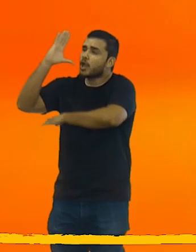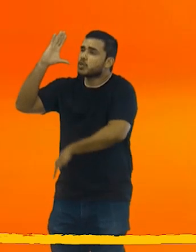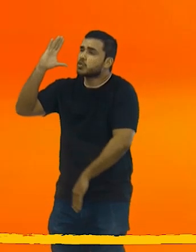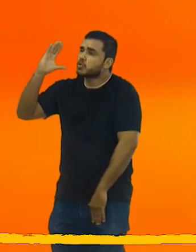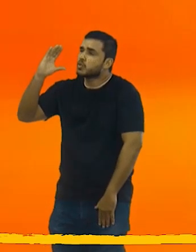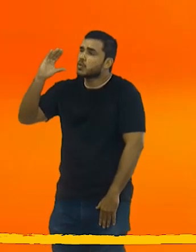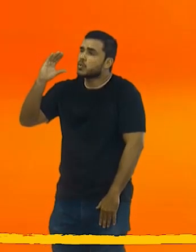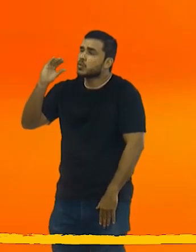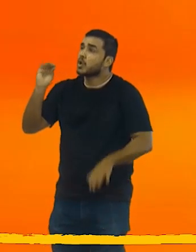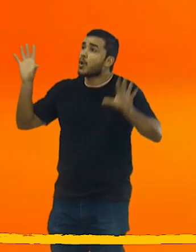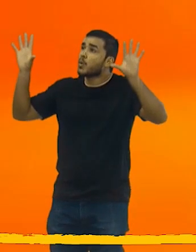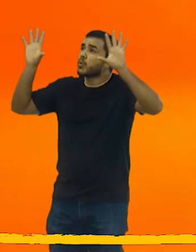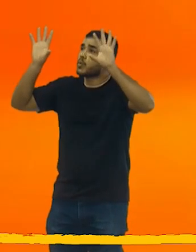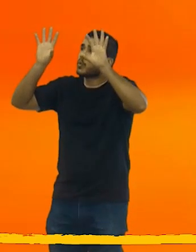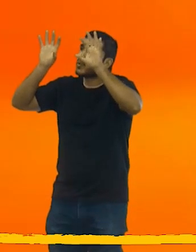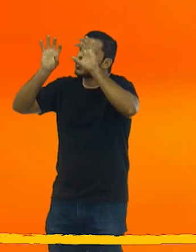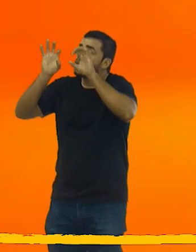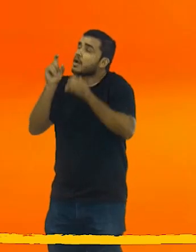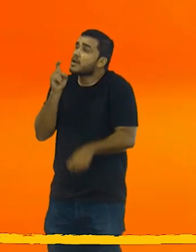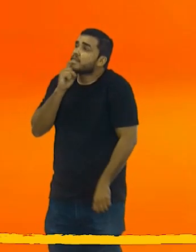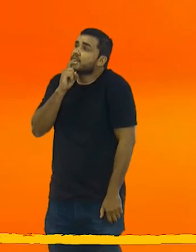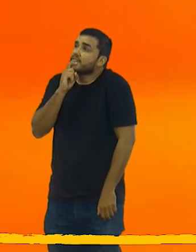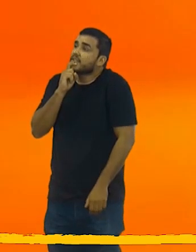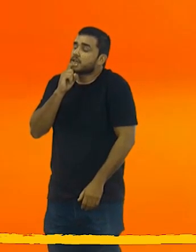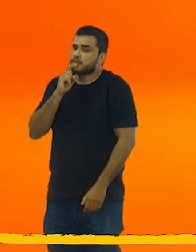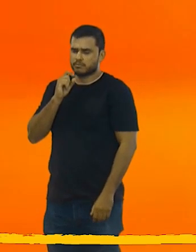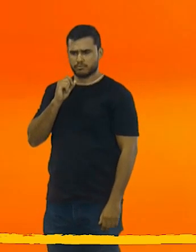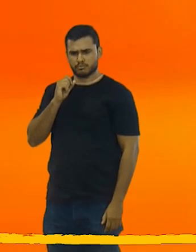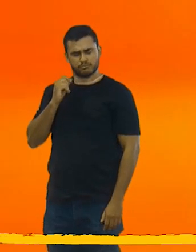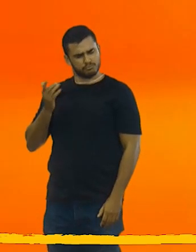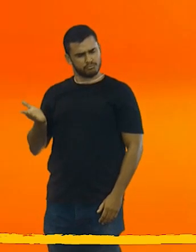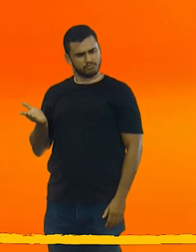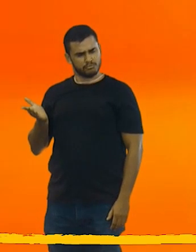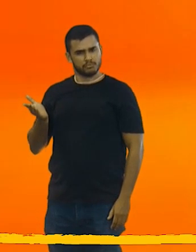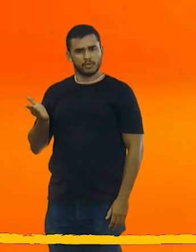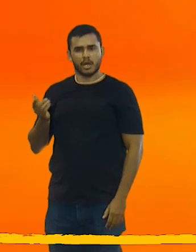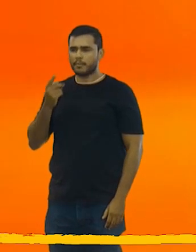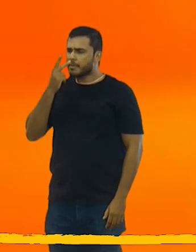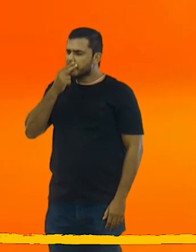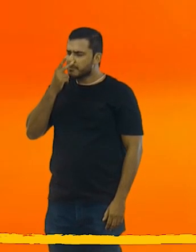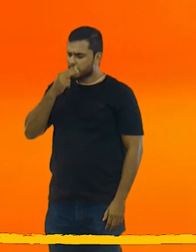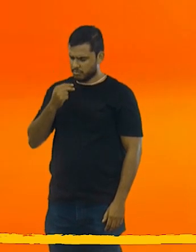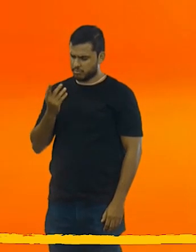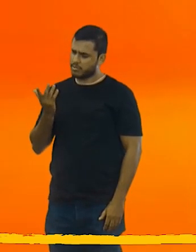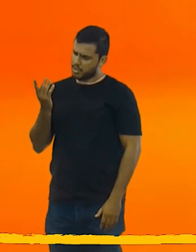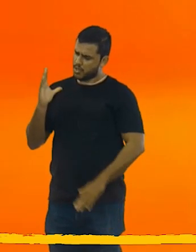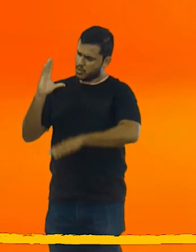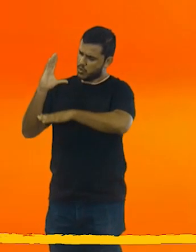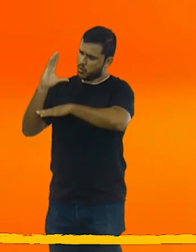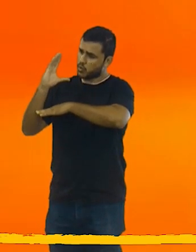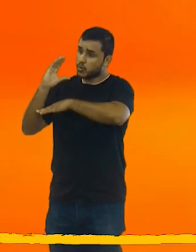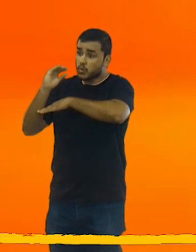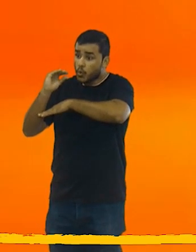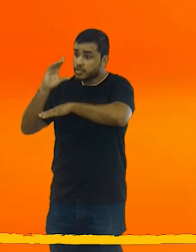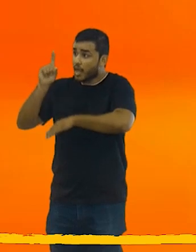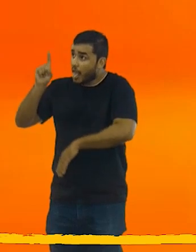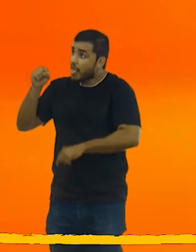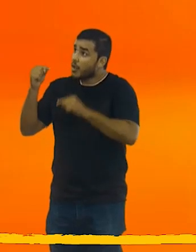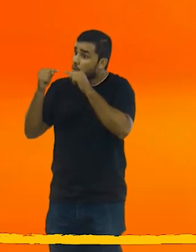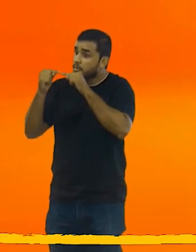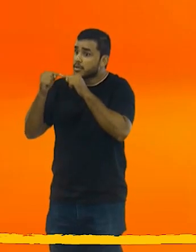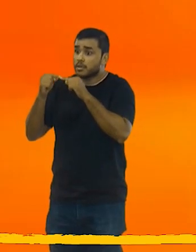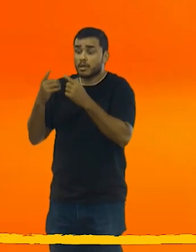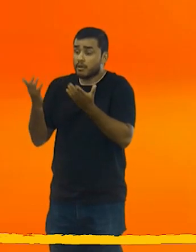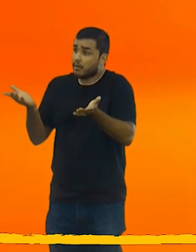sendo redundante. Porque está no imaginário do leitor que toda noite